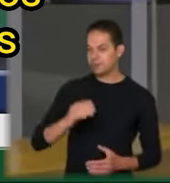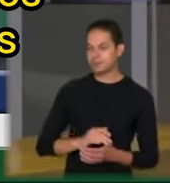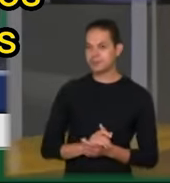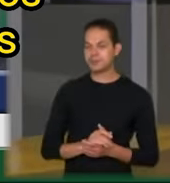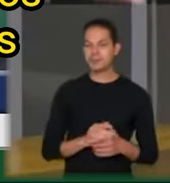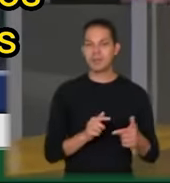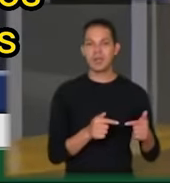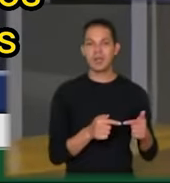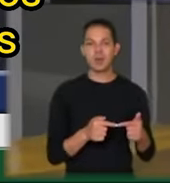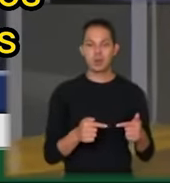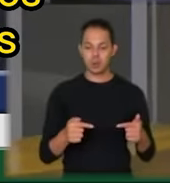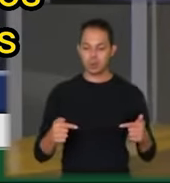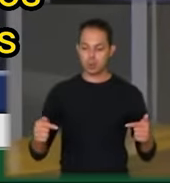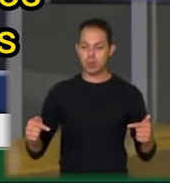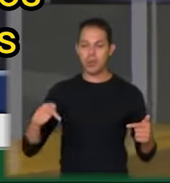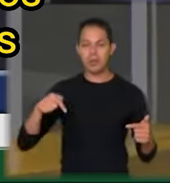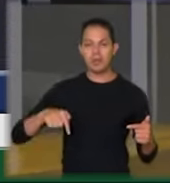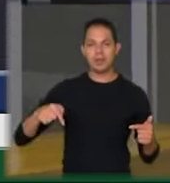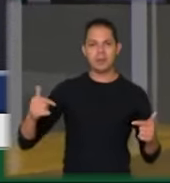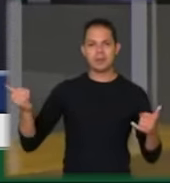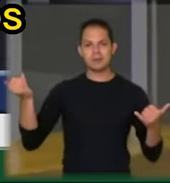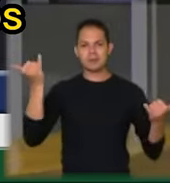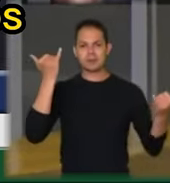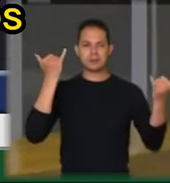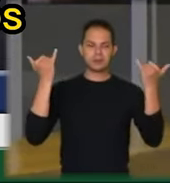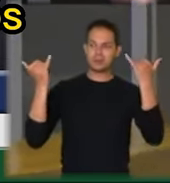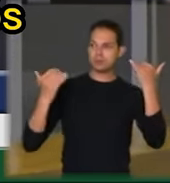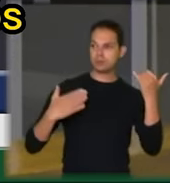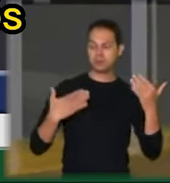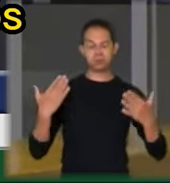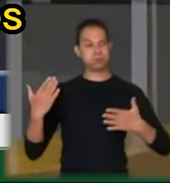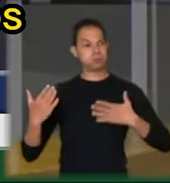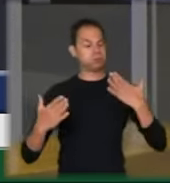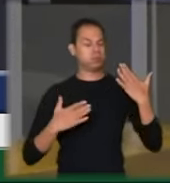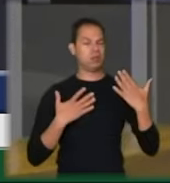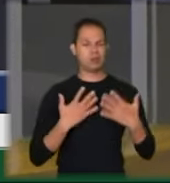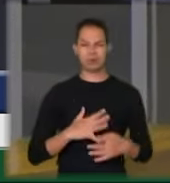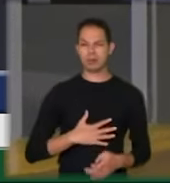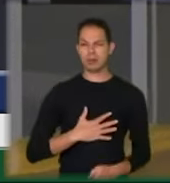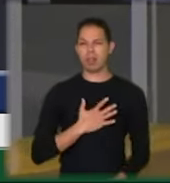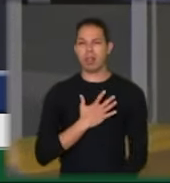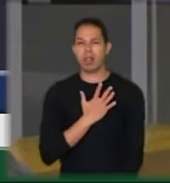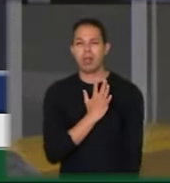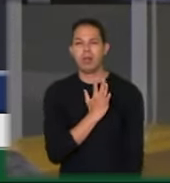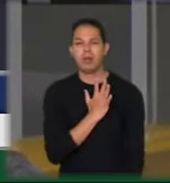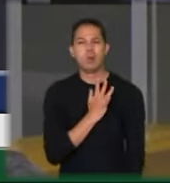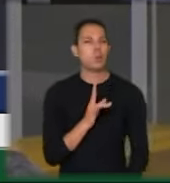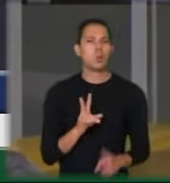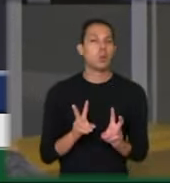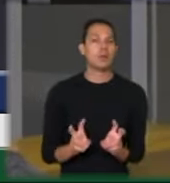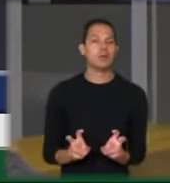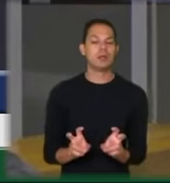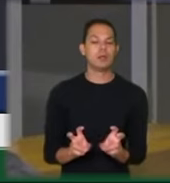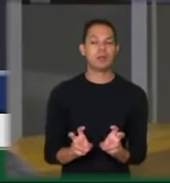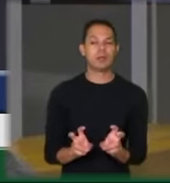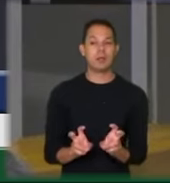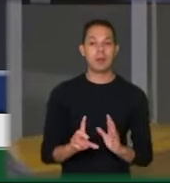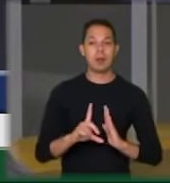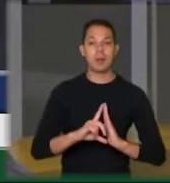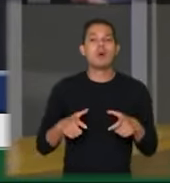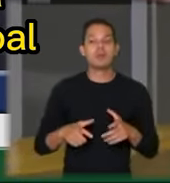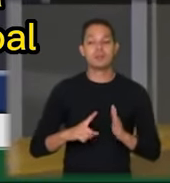nós fomos surpreendidos por notícias que têm elogiado todos nós com relação ao Palácio do